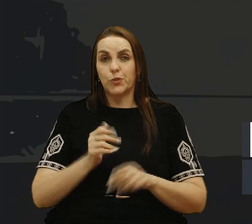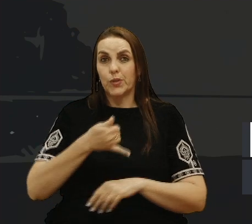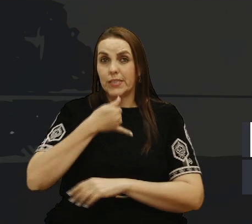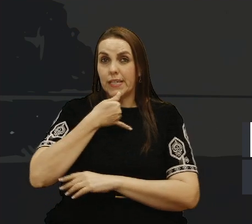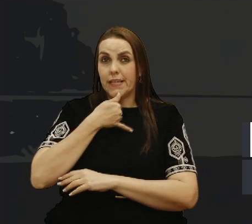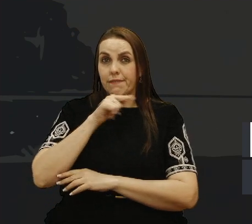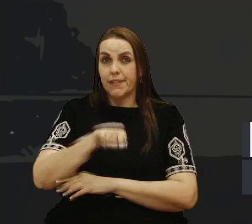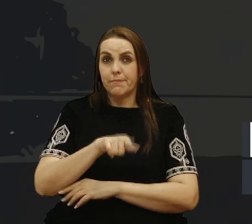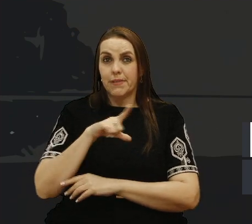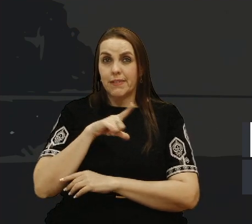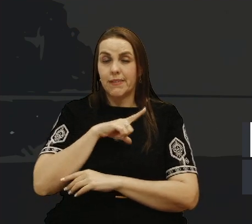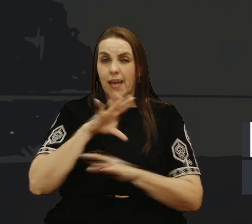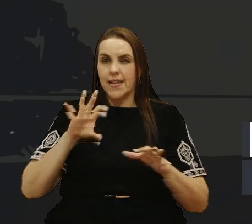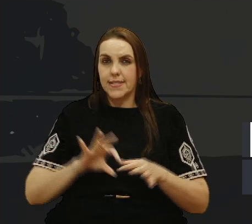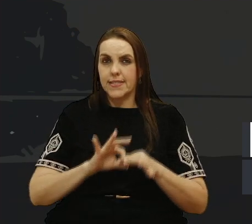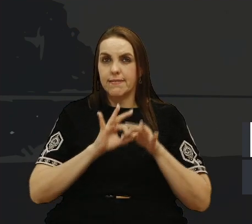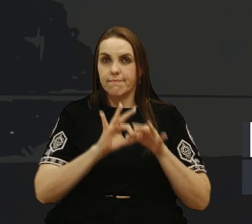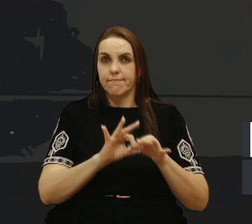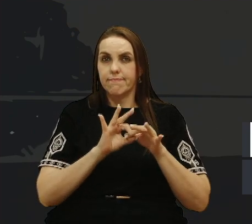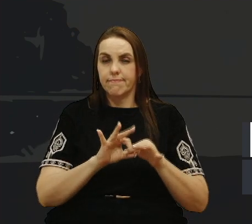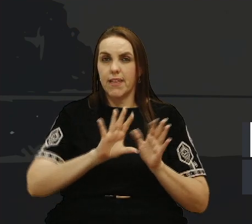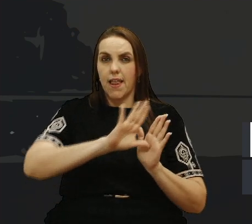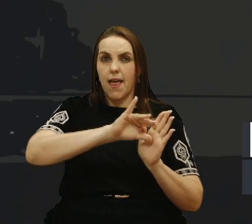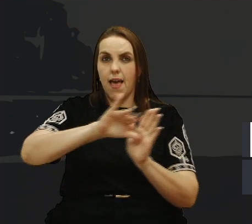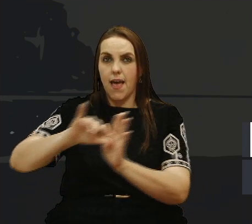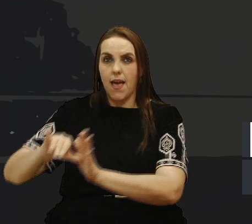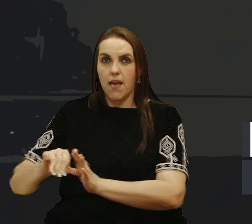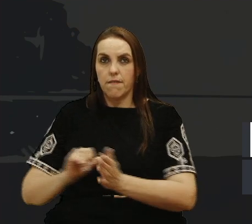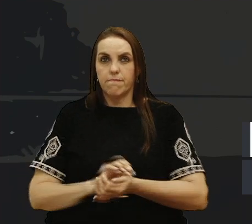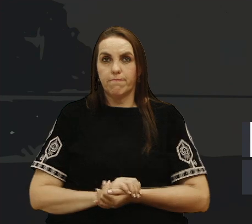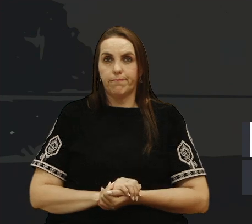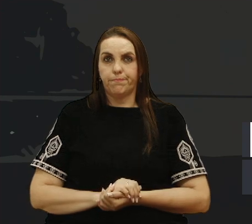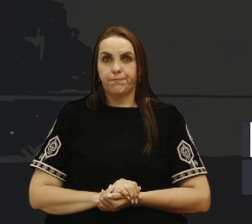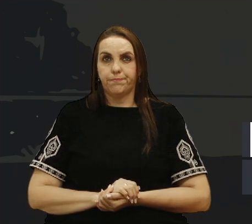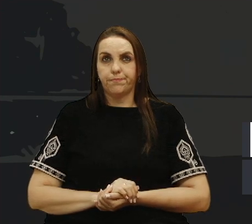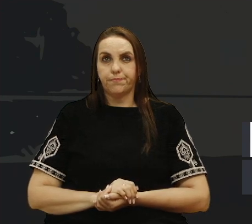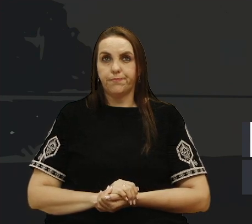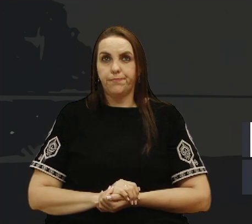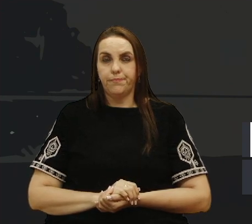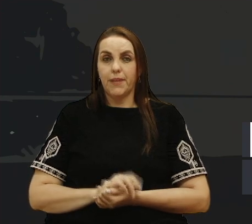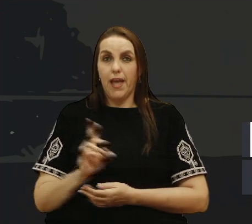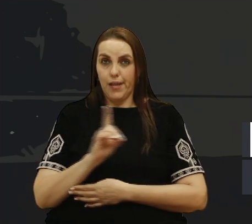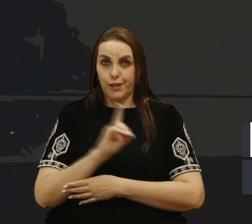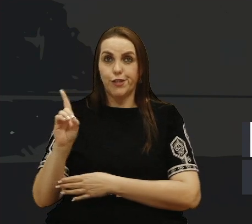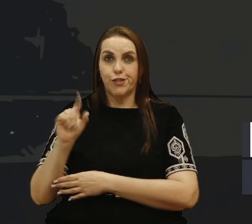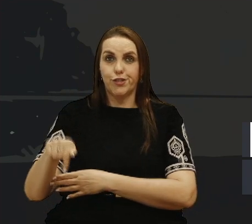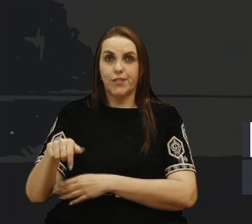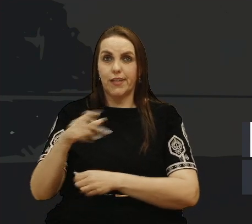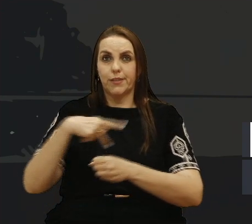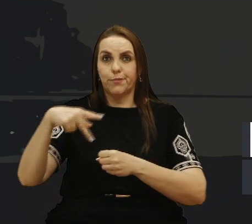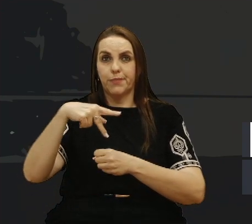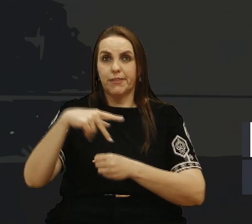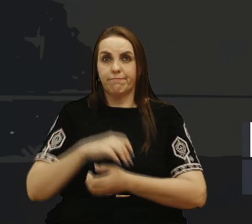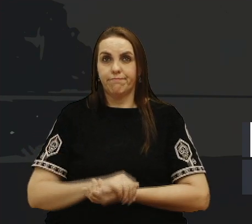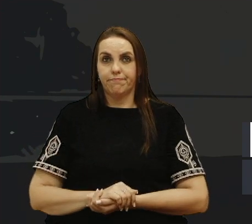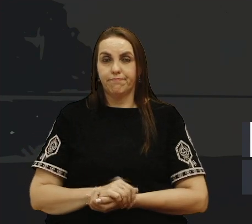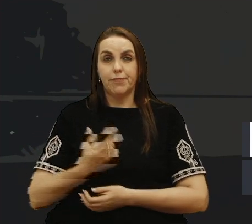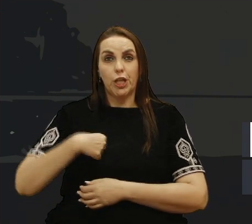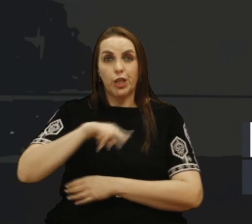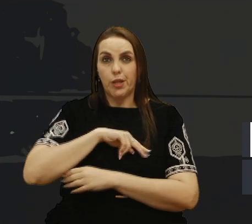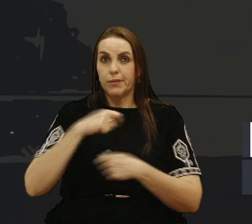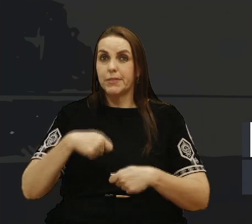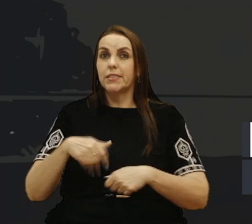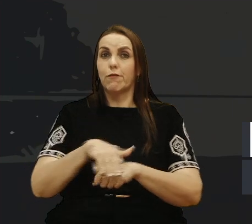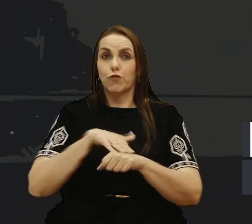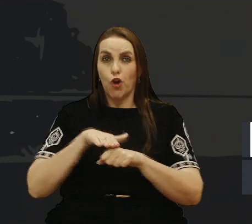infelizmente, tem uma aliança intrínseca com a ladroagem, que é a direita desse país. Nós precisamos